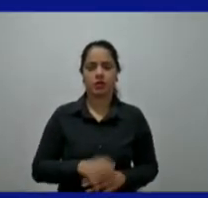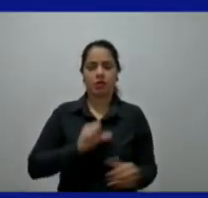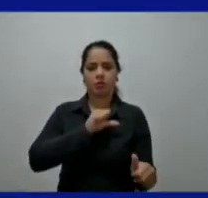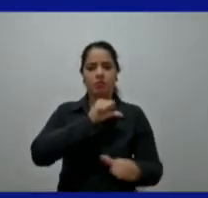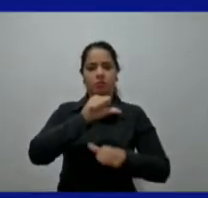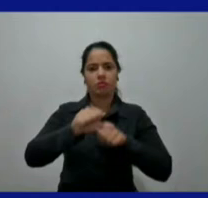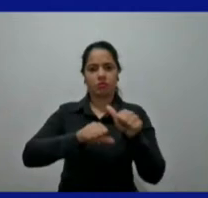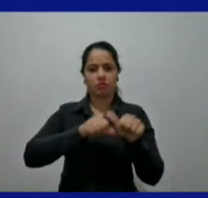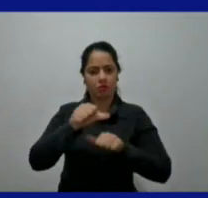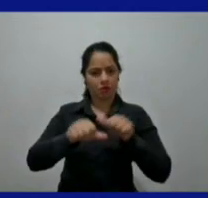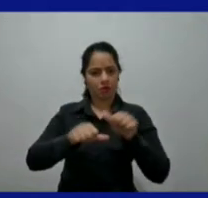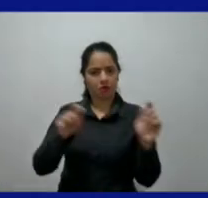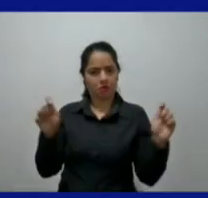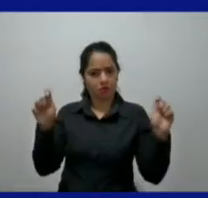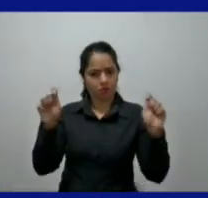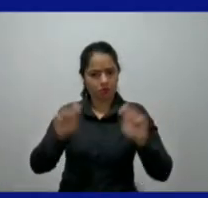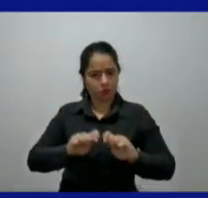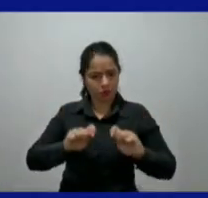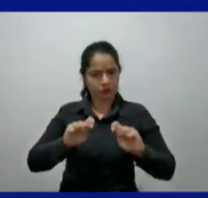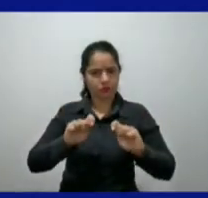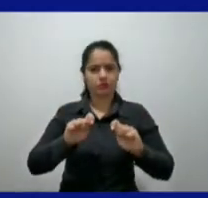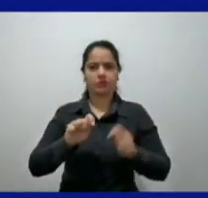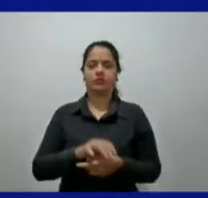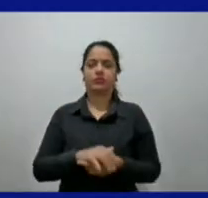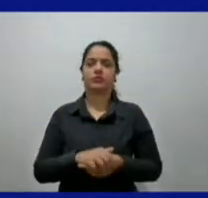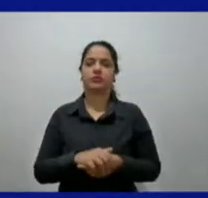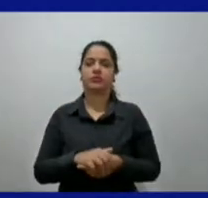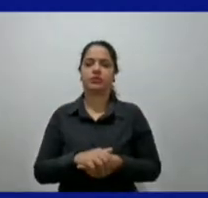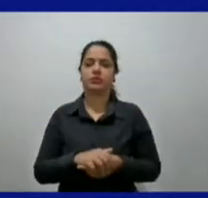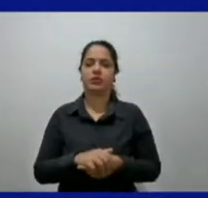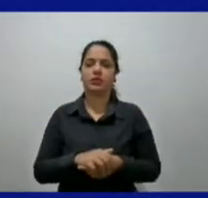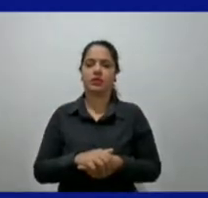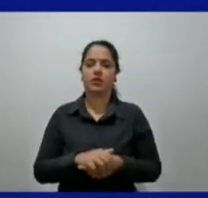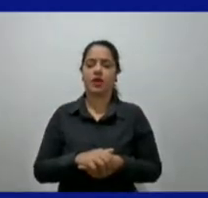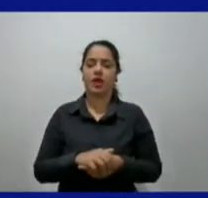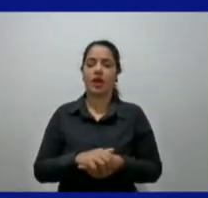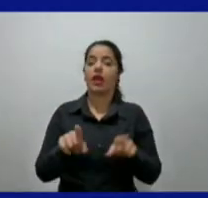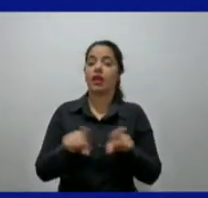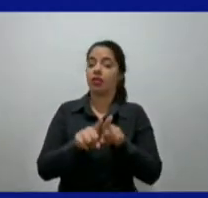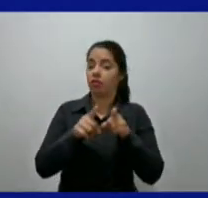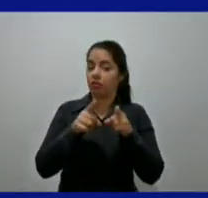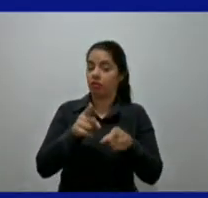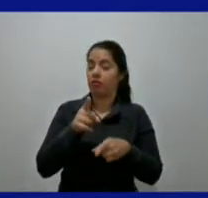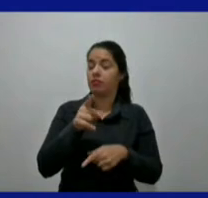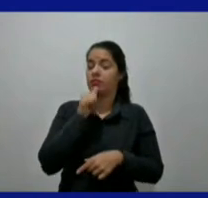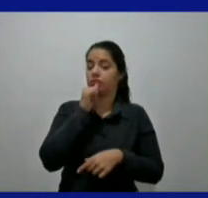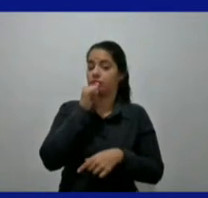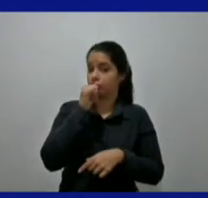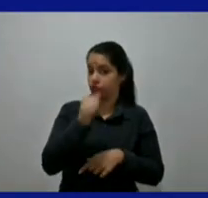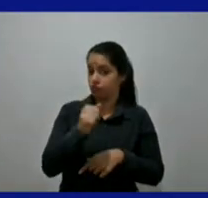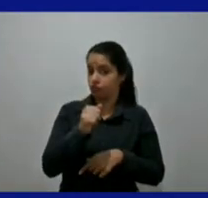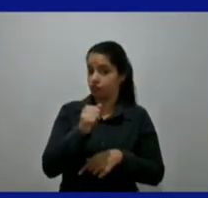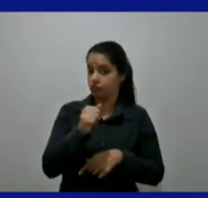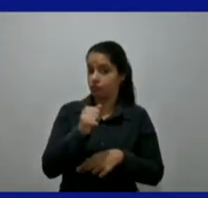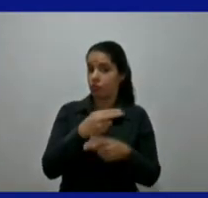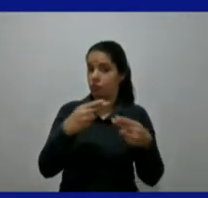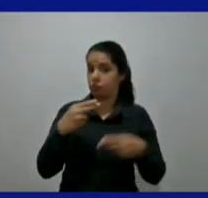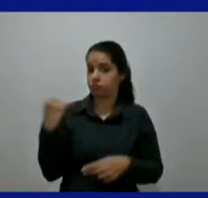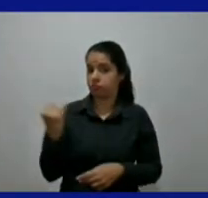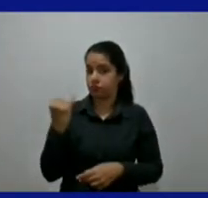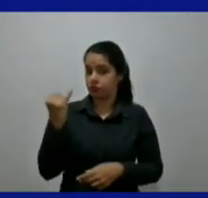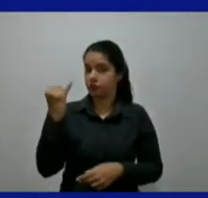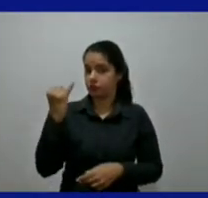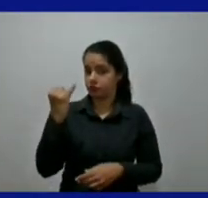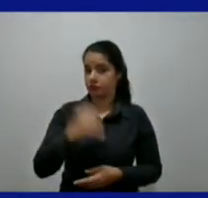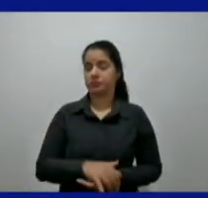botou uma resposta que a gente tem que refletir bastante. As empresas são